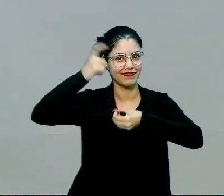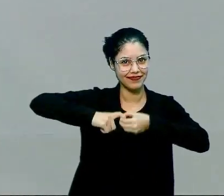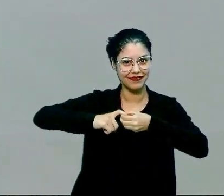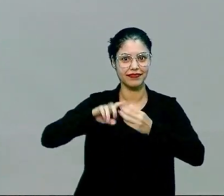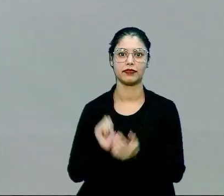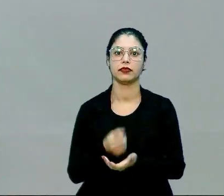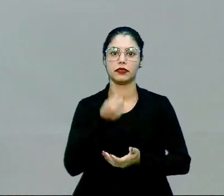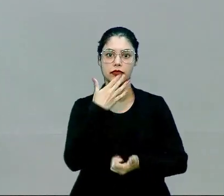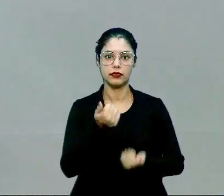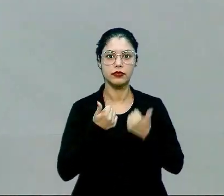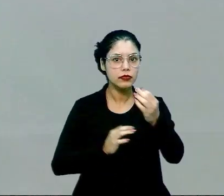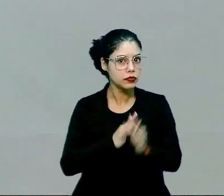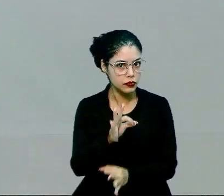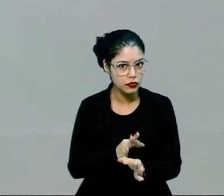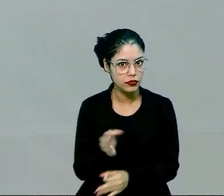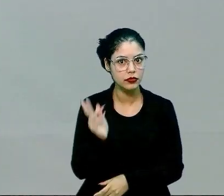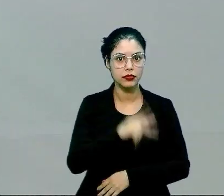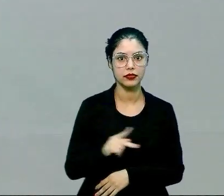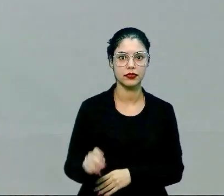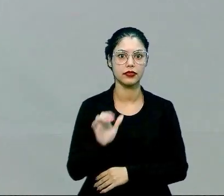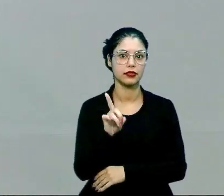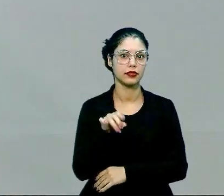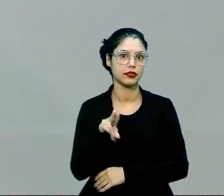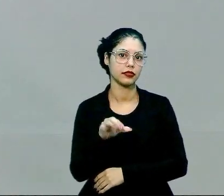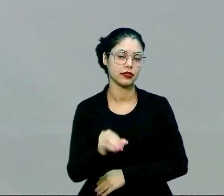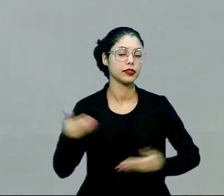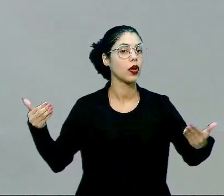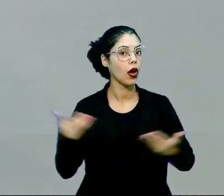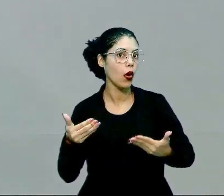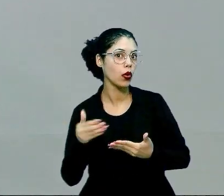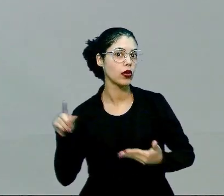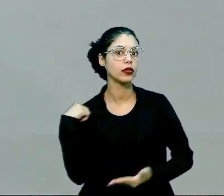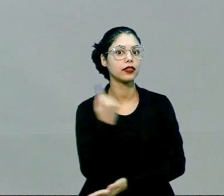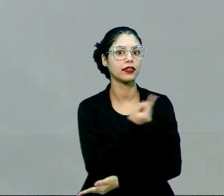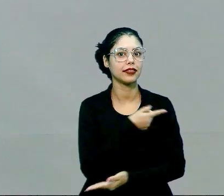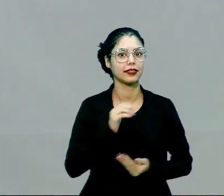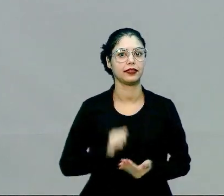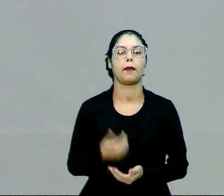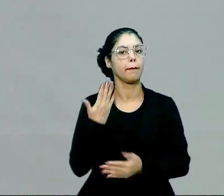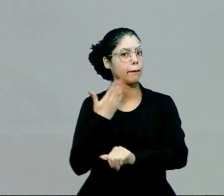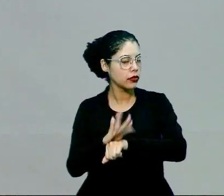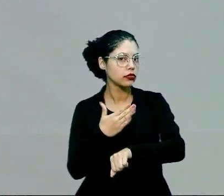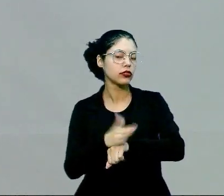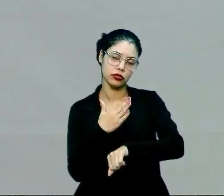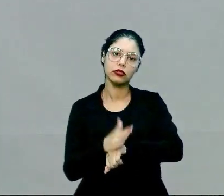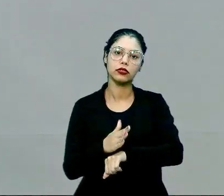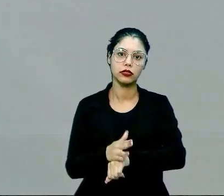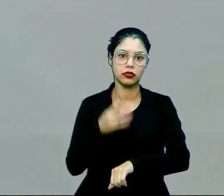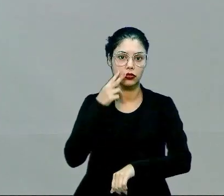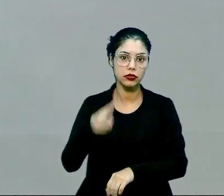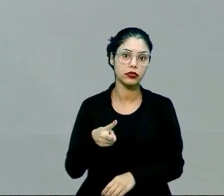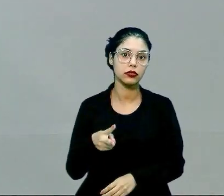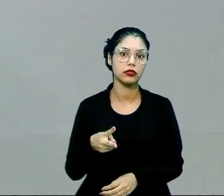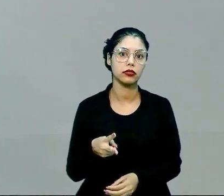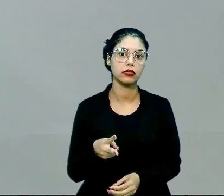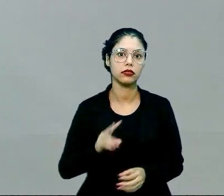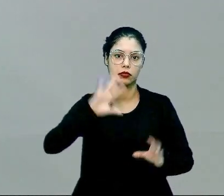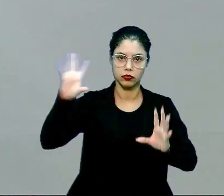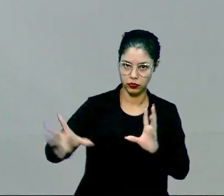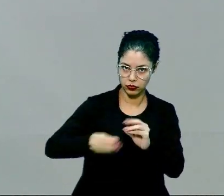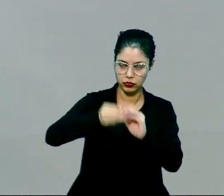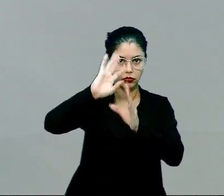Voltei! E aí, tudo bom? Preparados? Sou o professor André Vasconcelos e agora vamos realmente praticar e vivenciar de